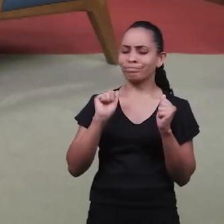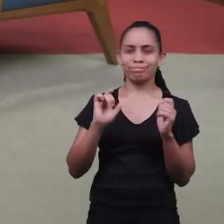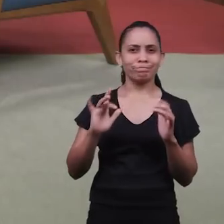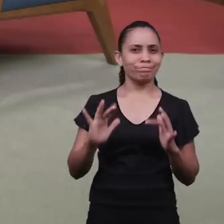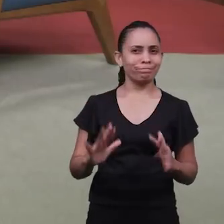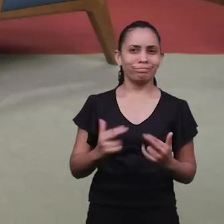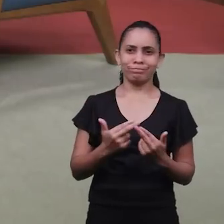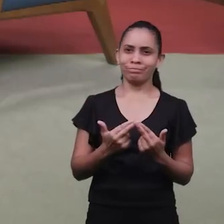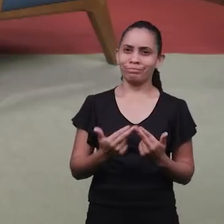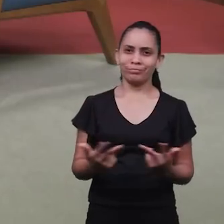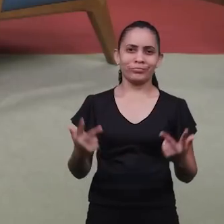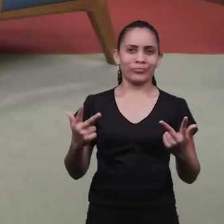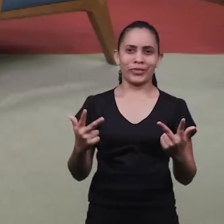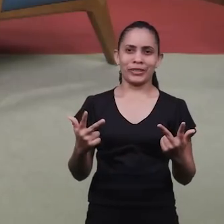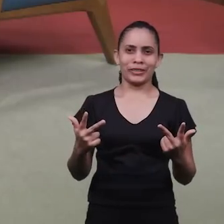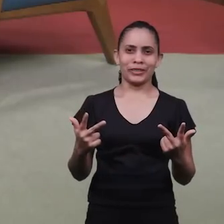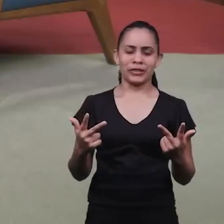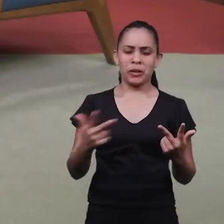muitos